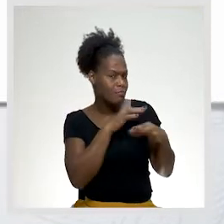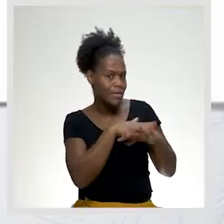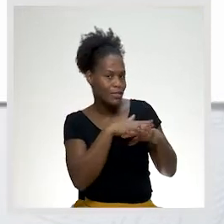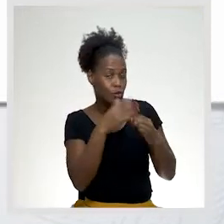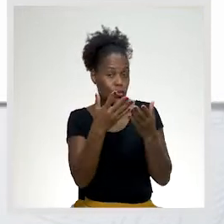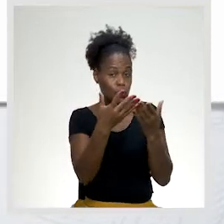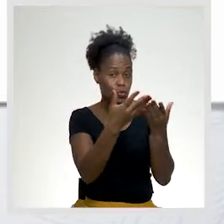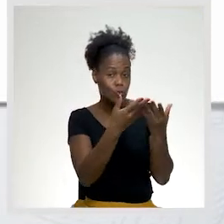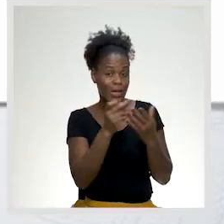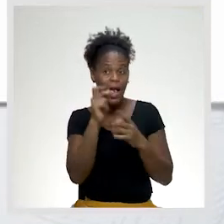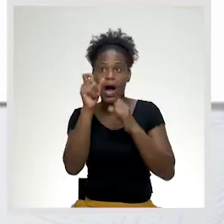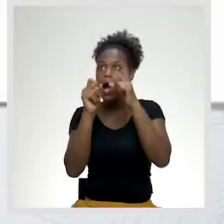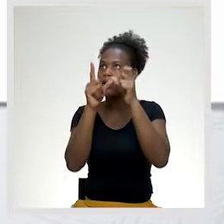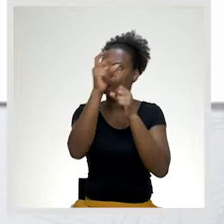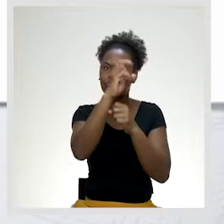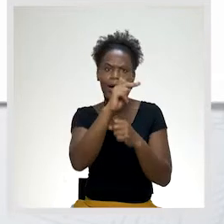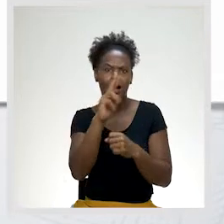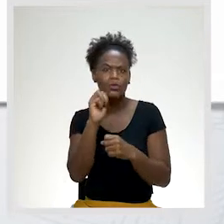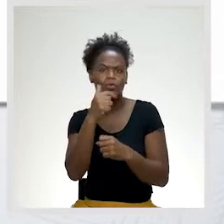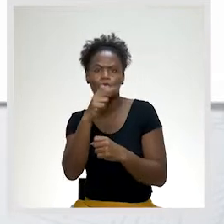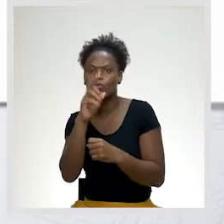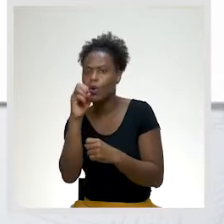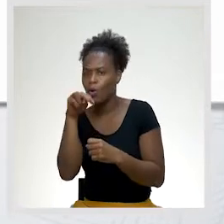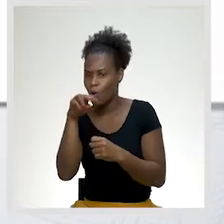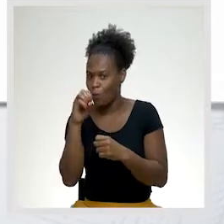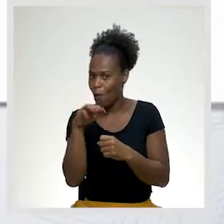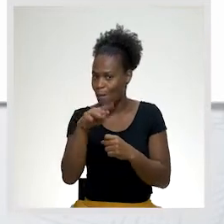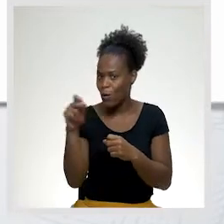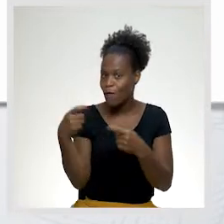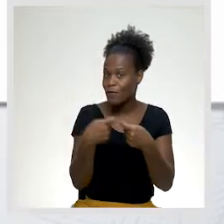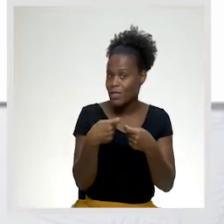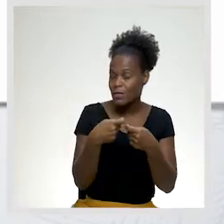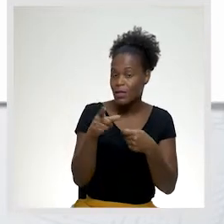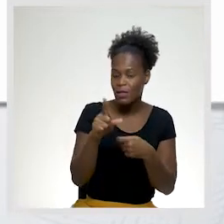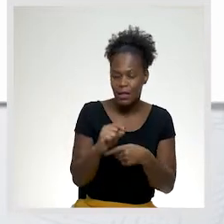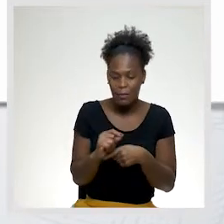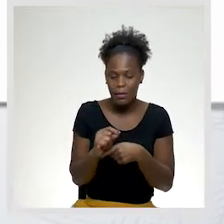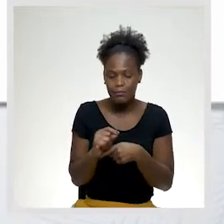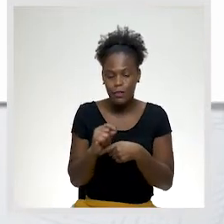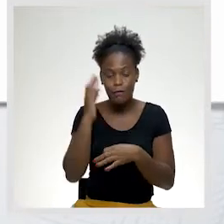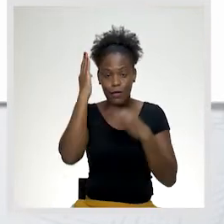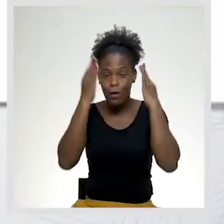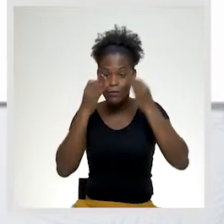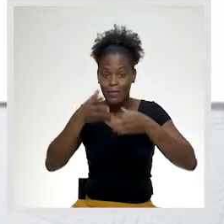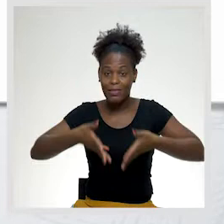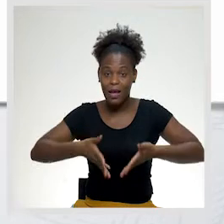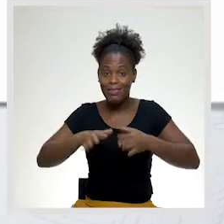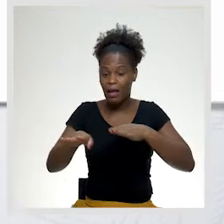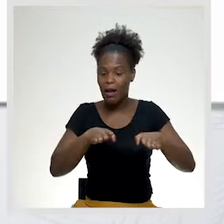astrônomo, físico e filósofo italiano. Nasceu na cidade de Pisa, no dia 15 de fevereiro